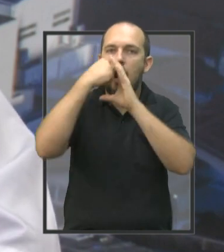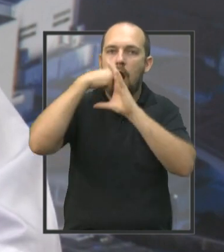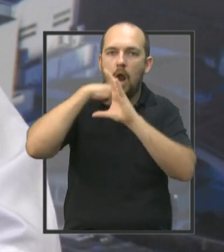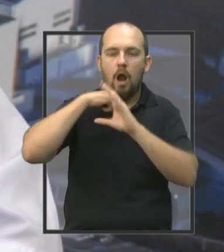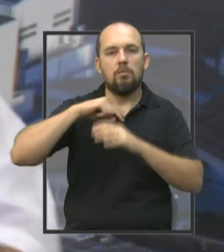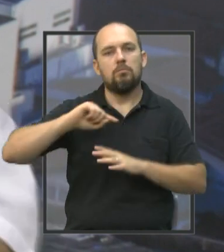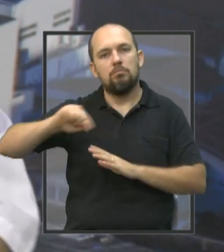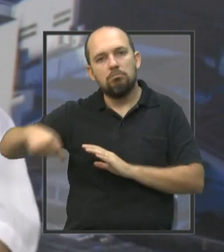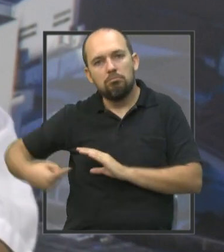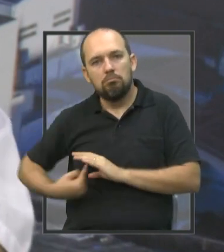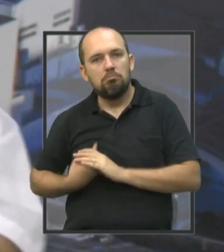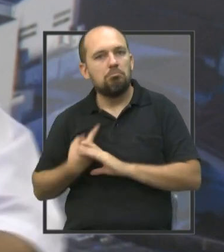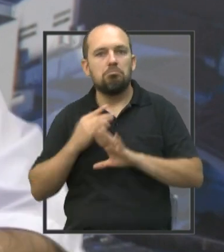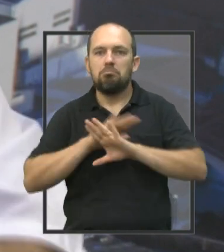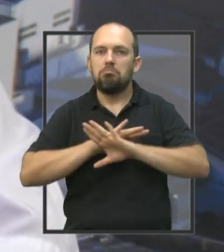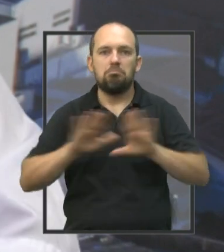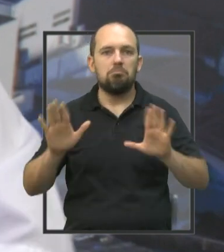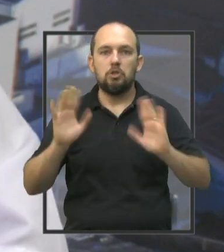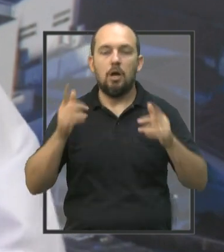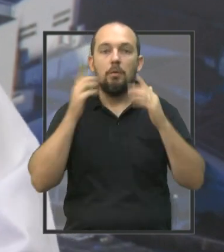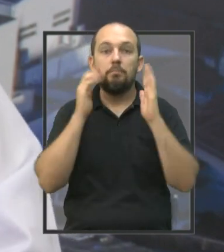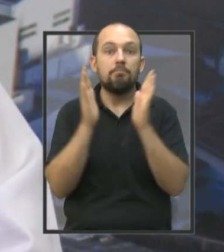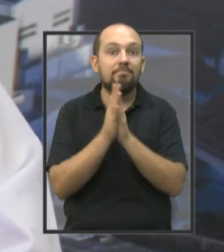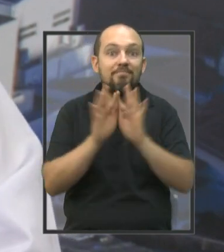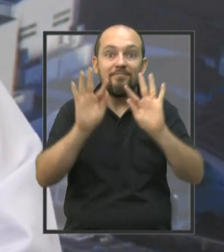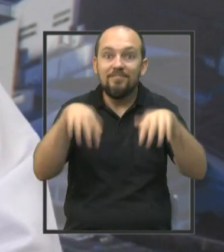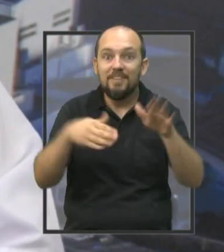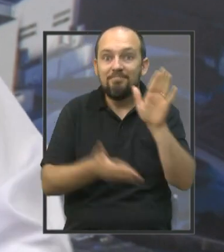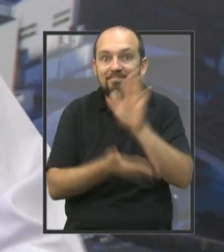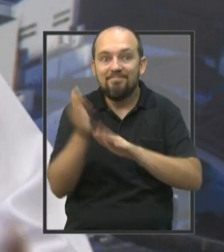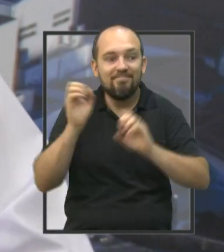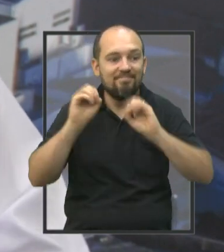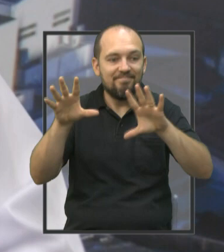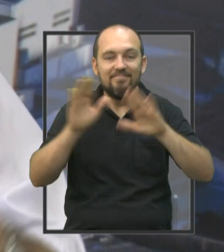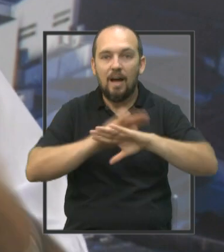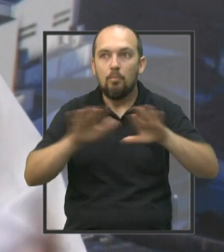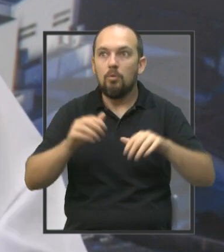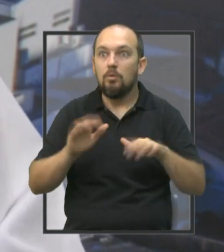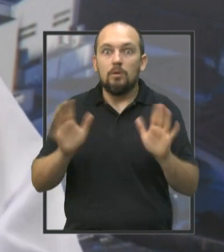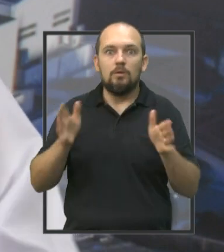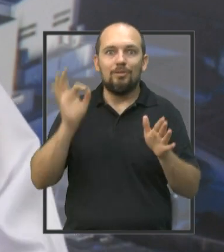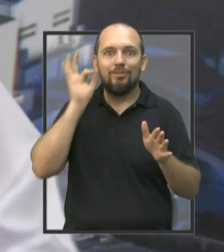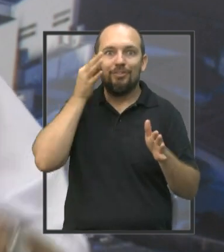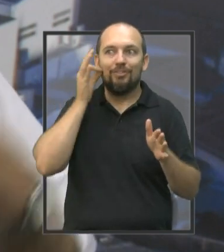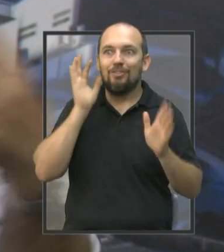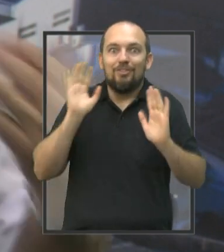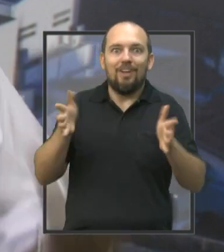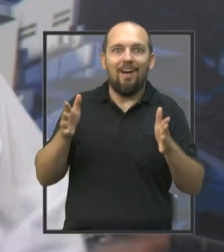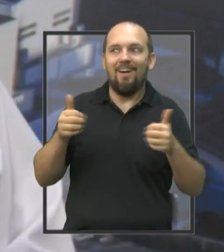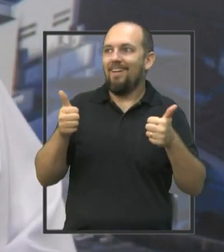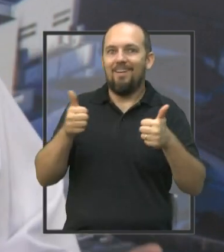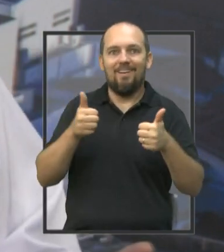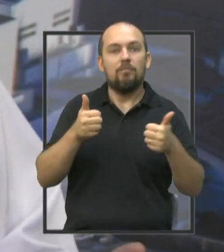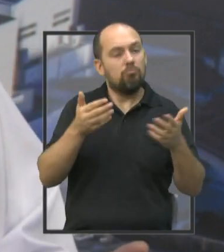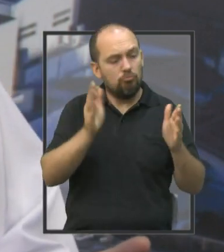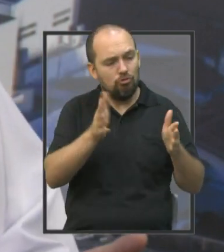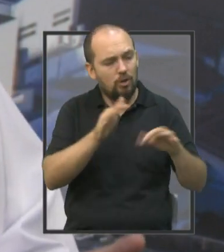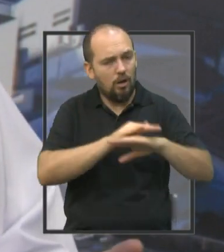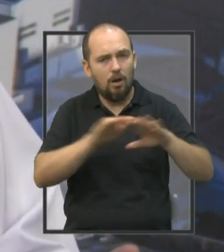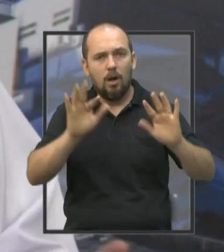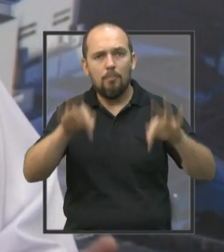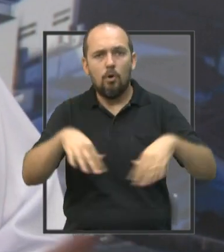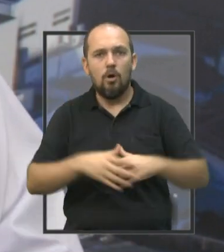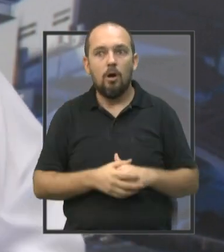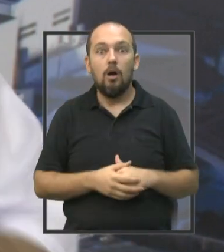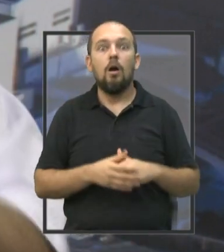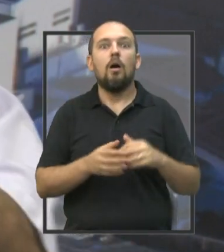baixo, acorda, vamos, está na hora de ir embora. E o paciente, a pessoa fica contente, a prefeitura fica contente de